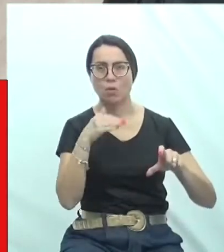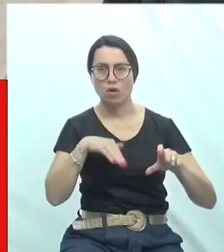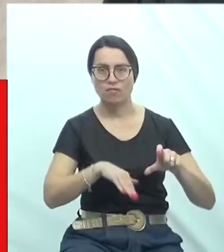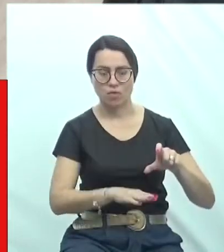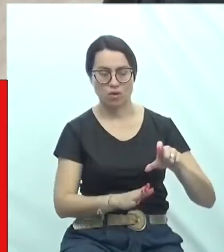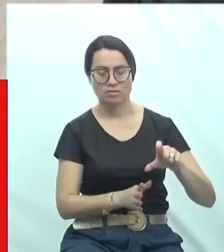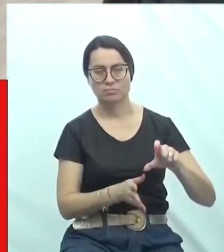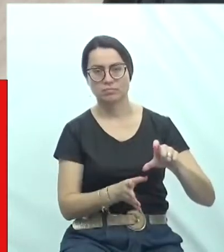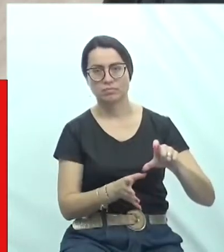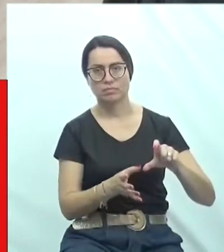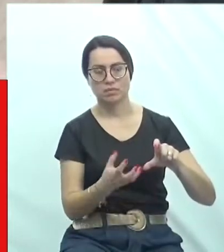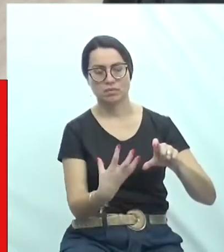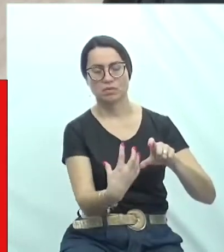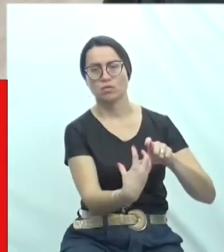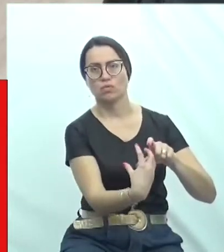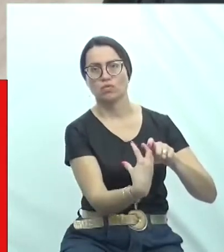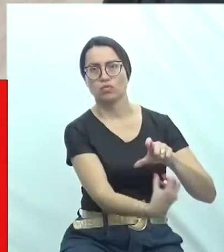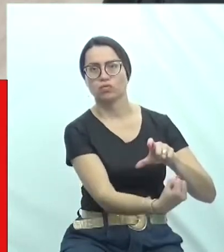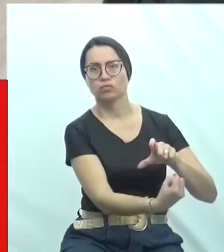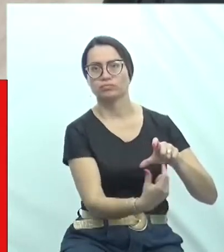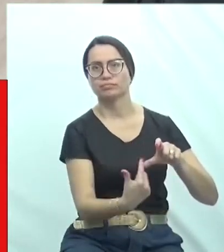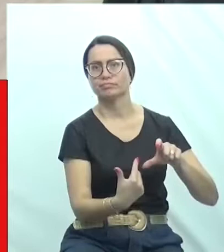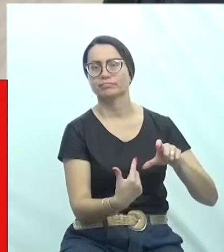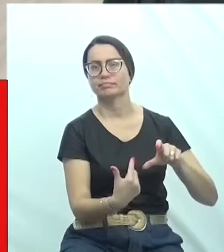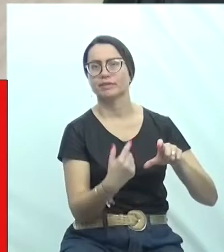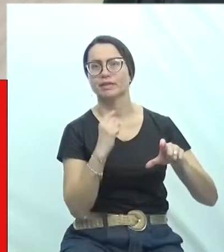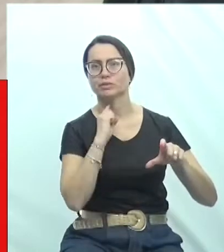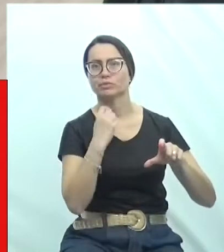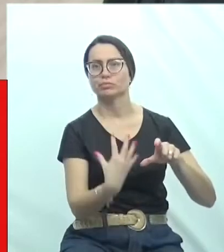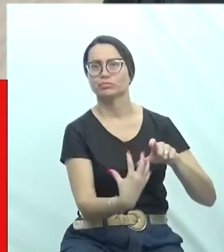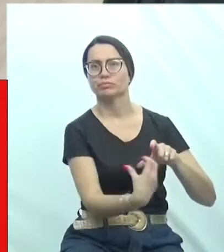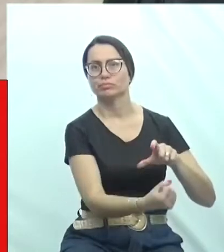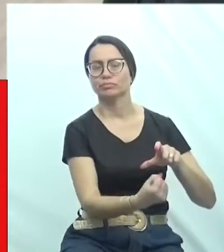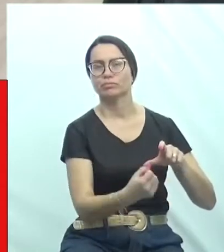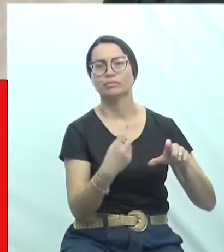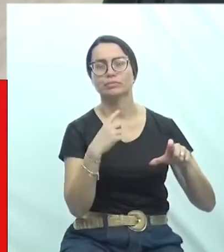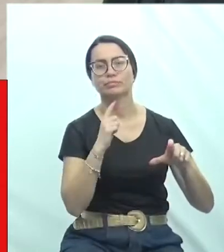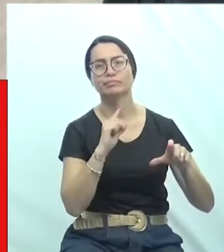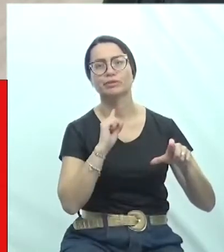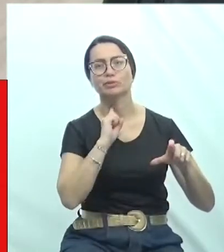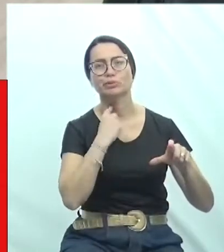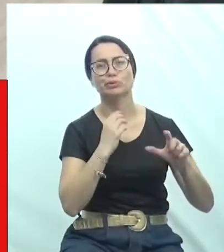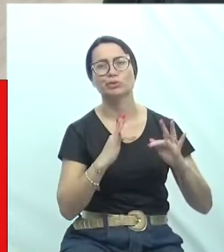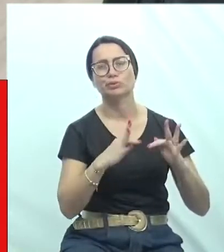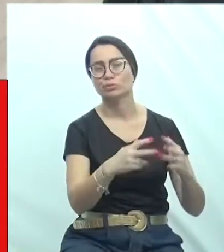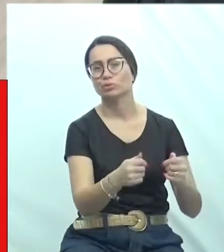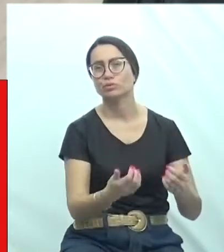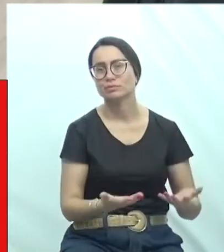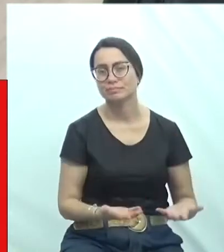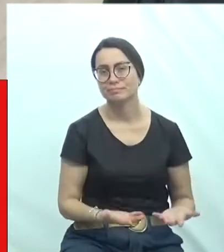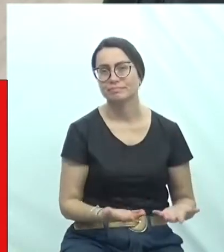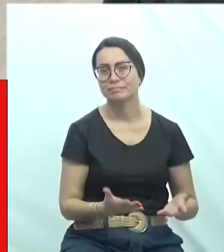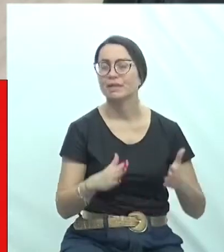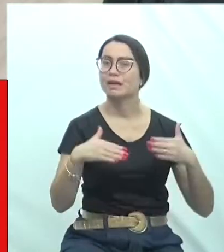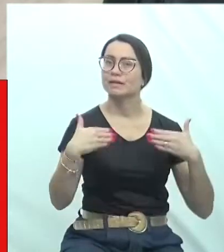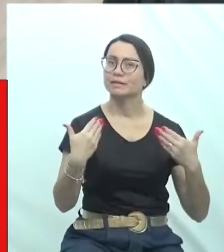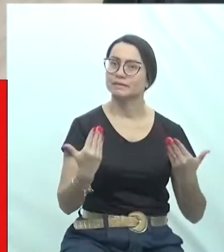sugada pela ventosa e acaba entrando na rede. E isso acaba contaminando todo o sistema.